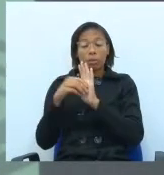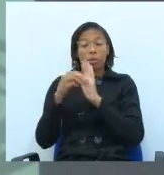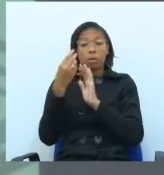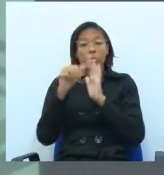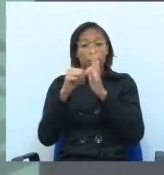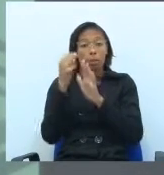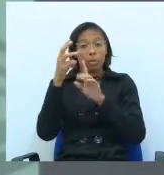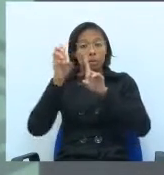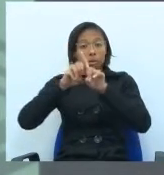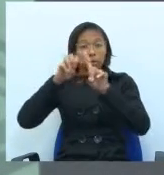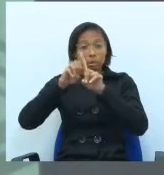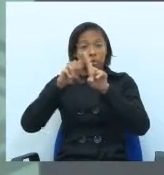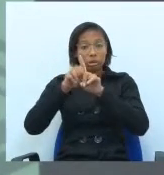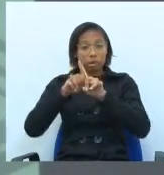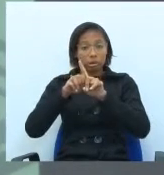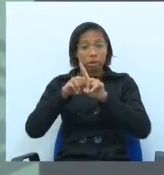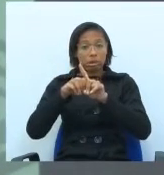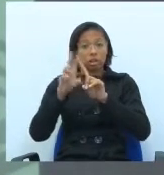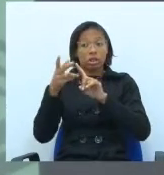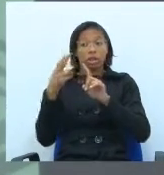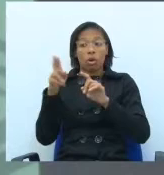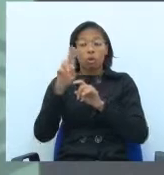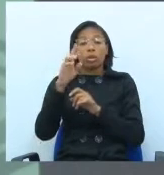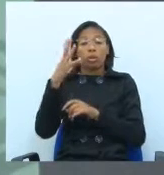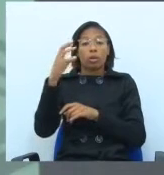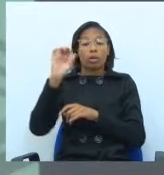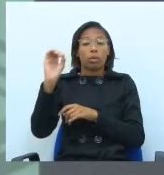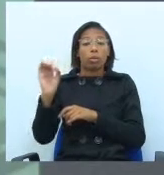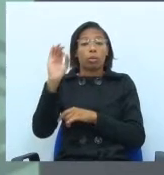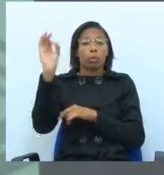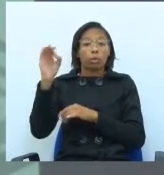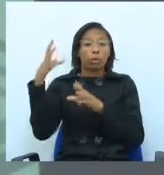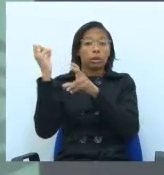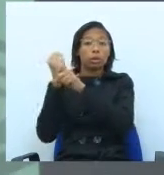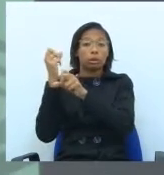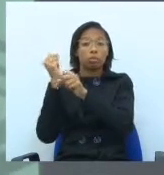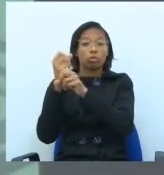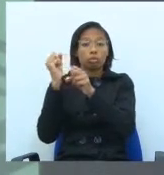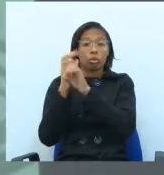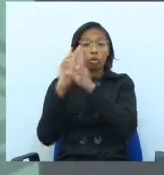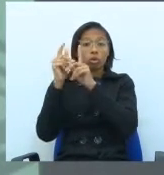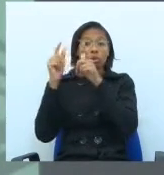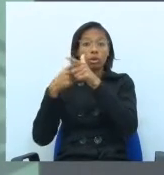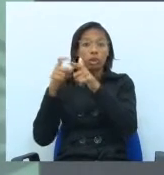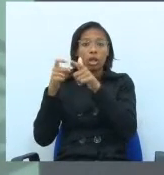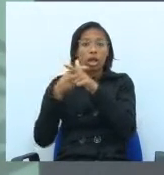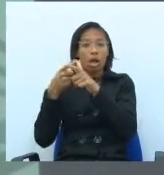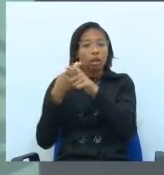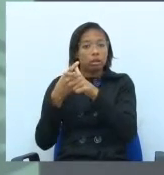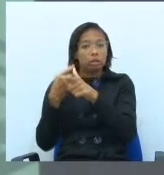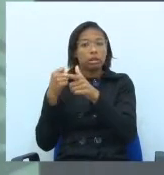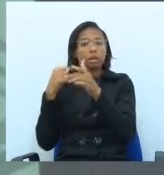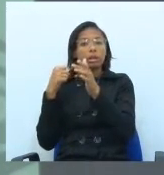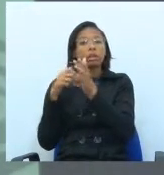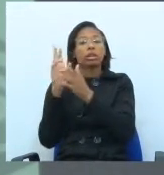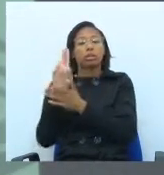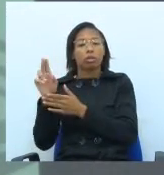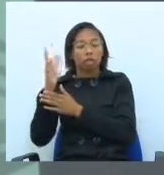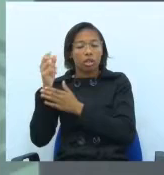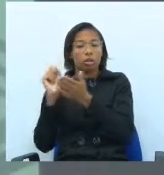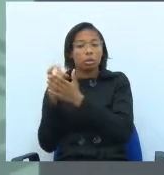trimestre, o que dá uma participação de 48% no total das despesas. Logo atrás vem outras